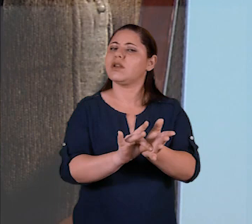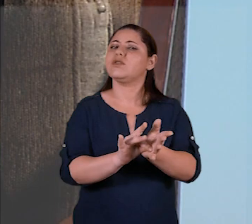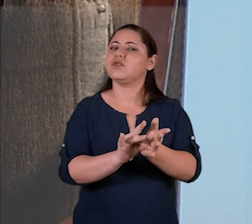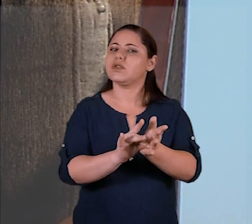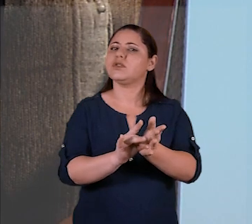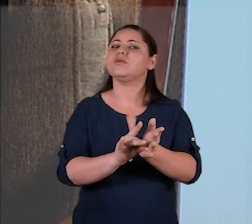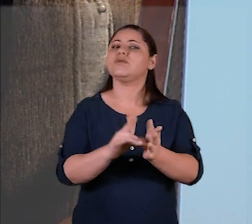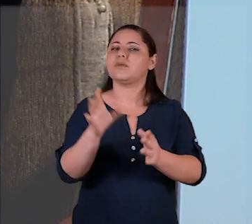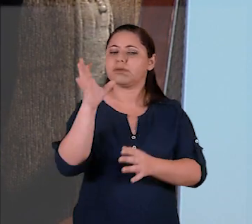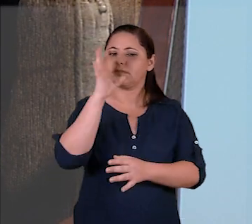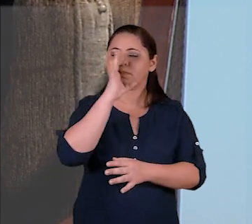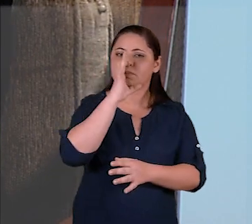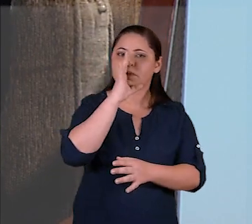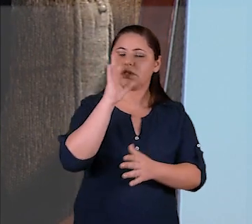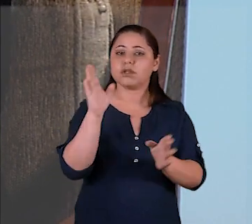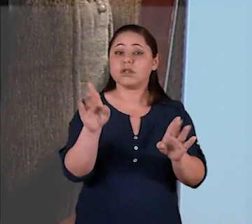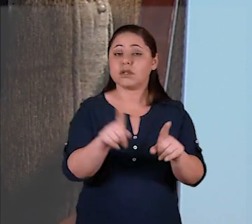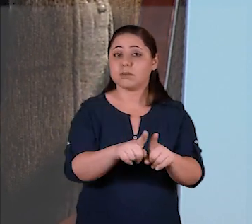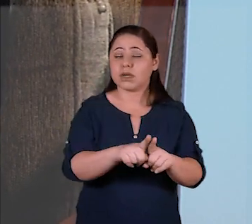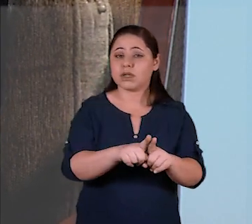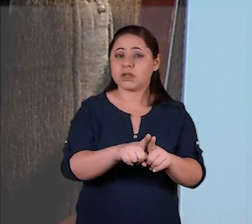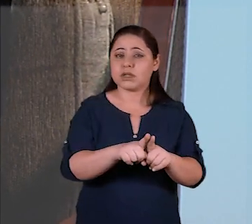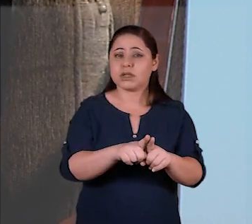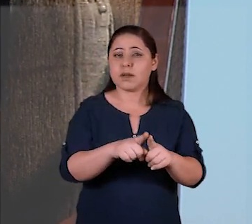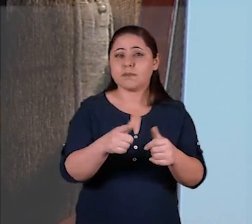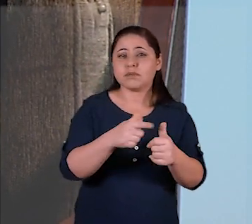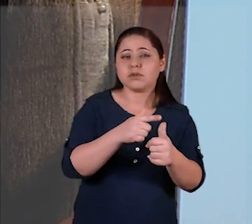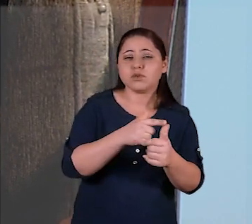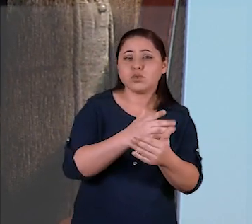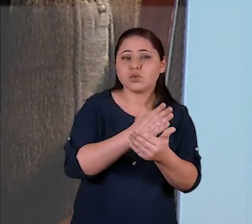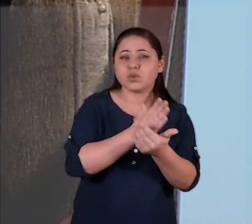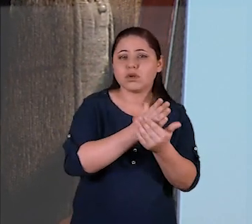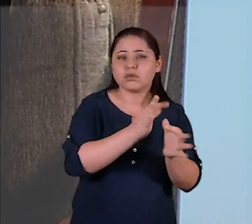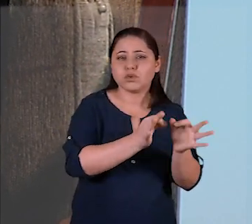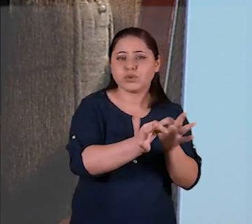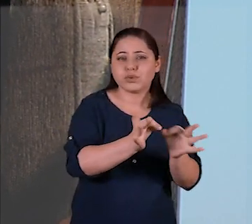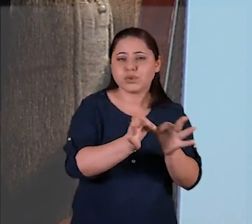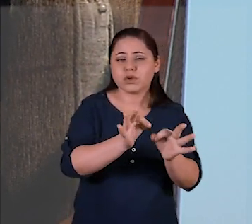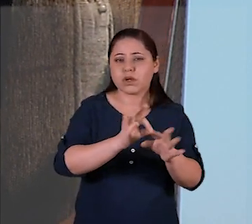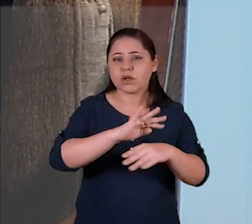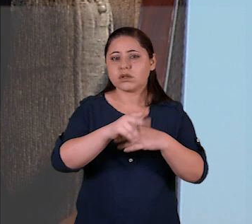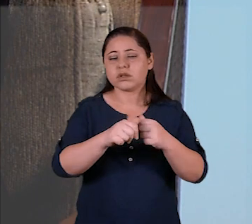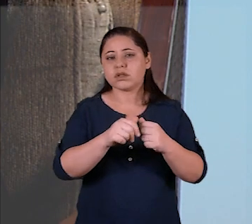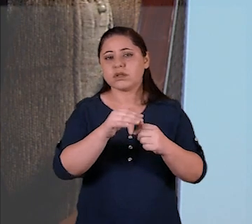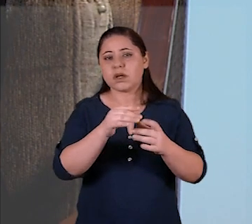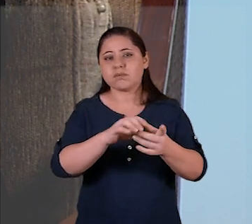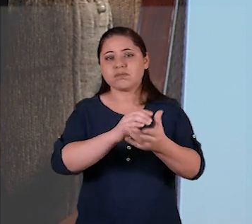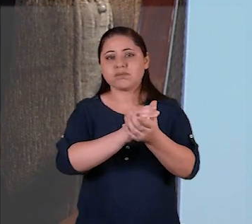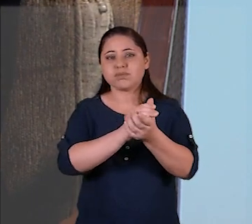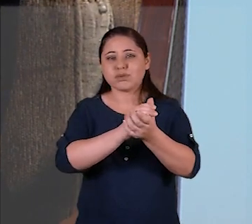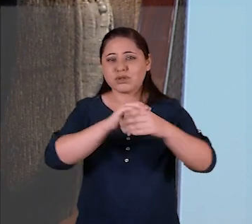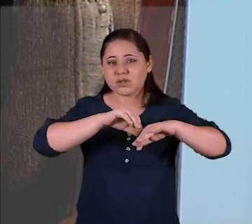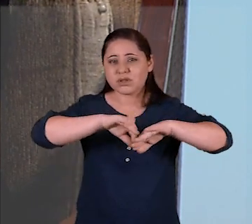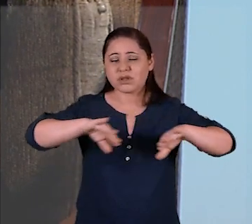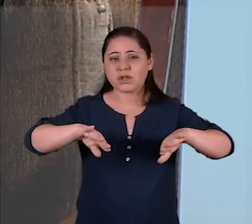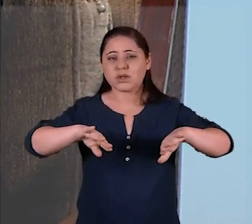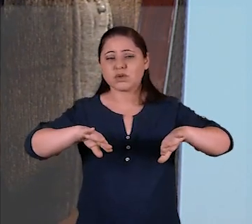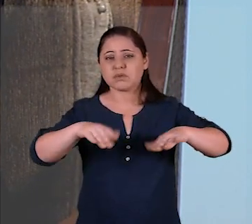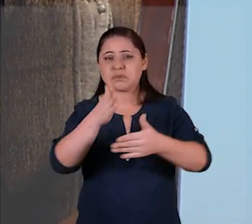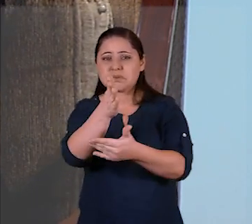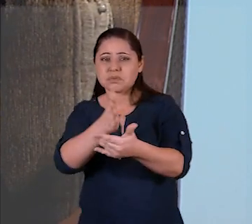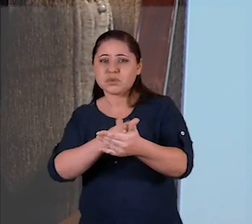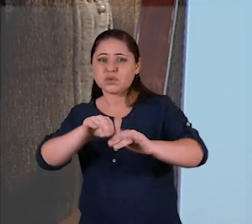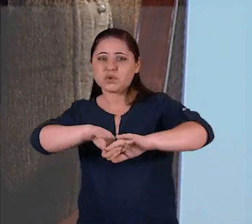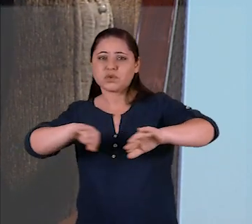esse acompanhamento civil. Então, a gente vai entrar com as primeiras demandas ali que ela tem para nós: divórcio, guarda, partilha,